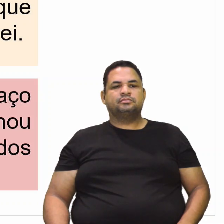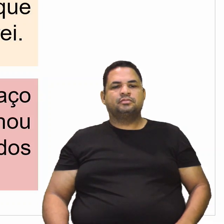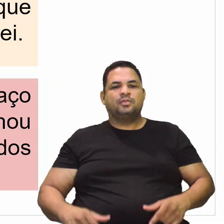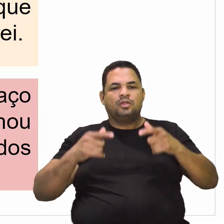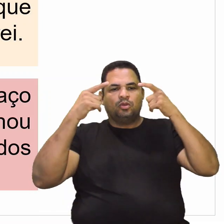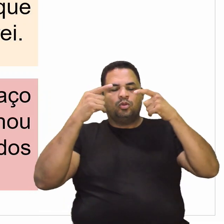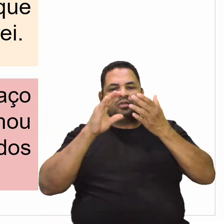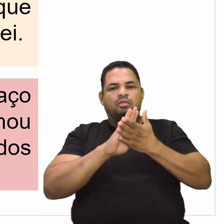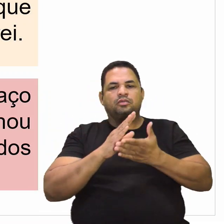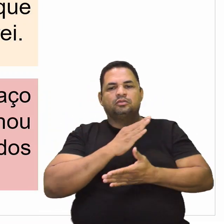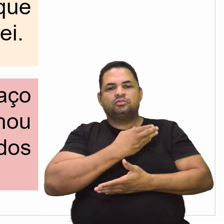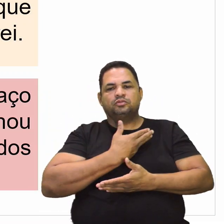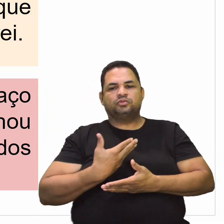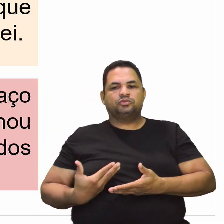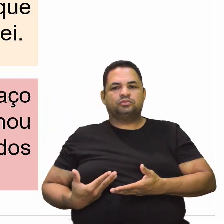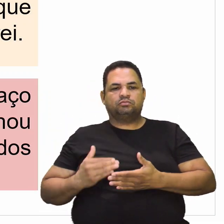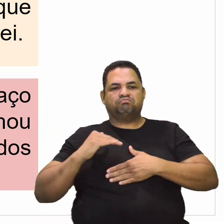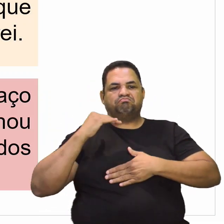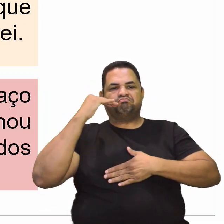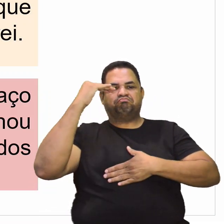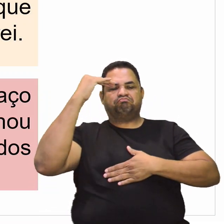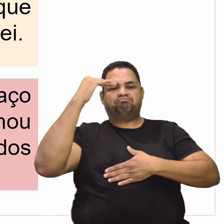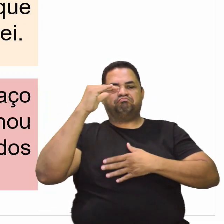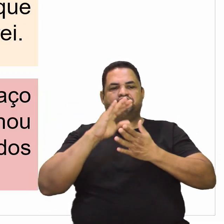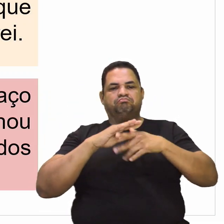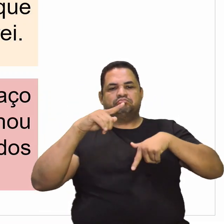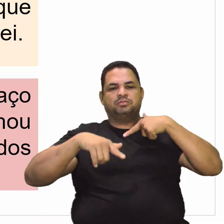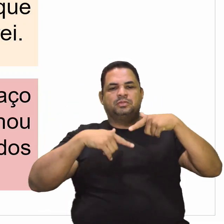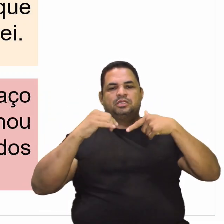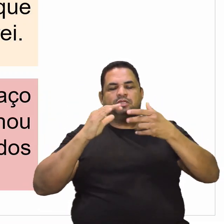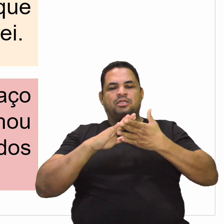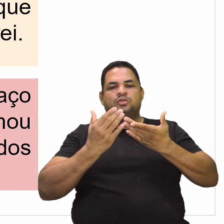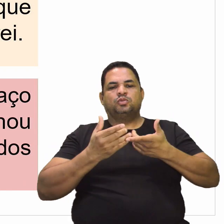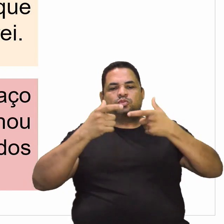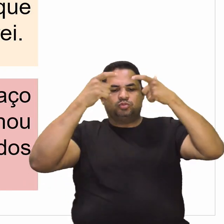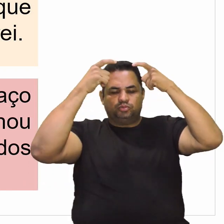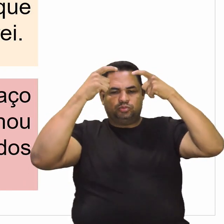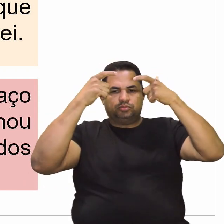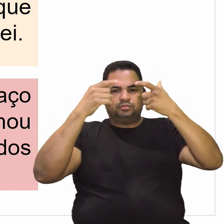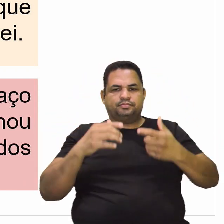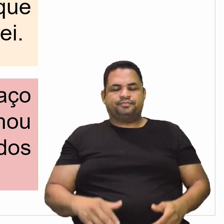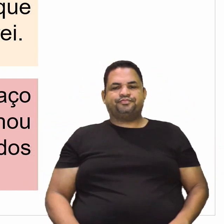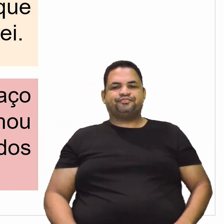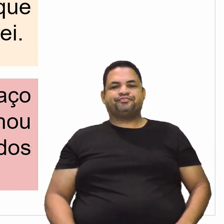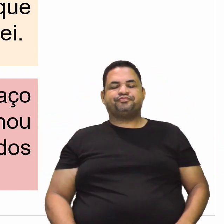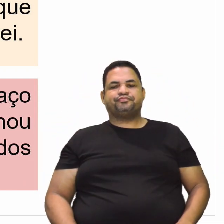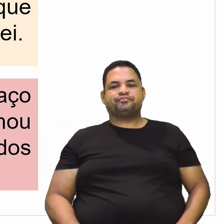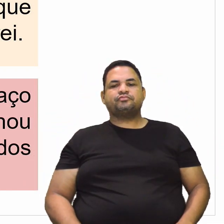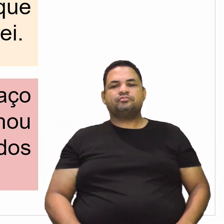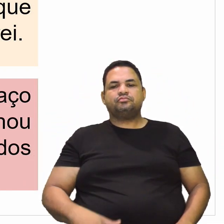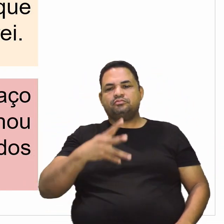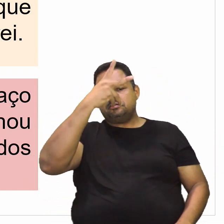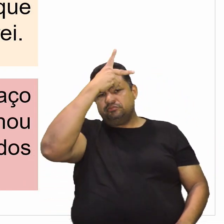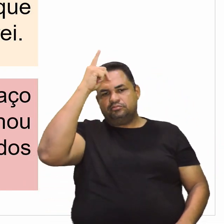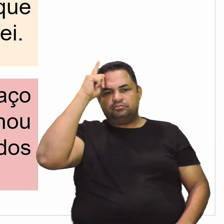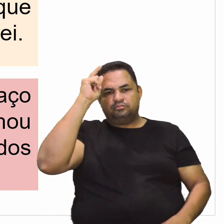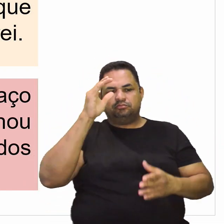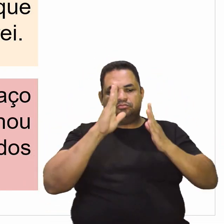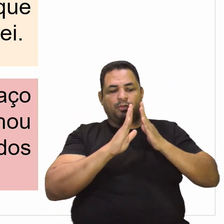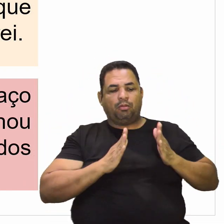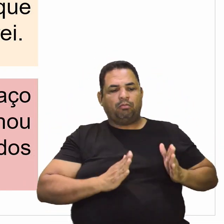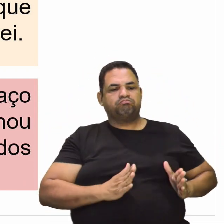reino era governado por um alto funcionário da corte. Presta atenção nessa história. Aluno. O prefeito do